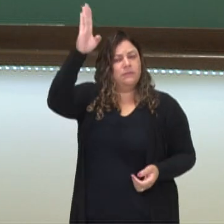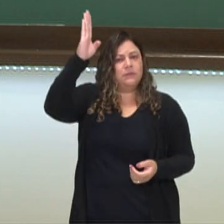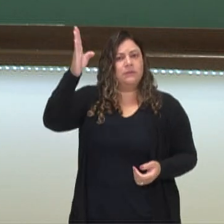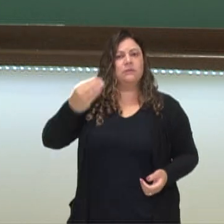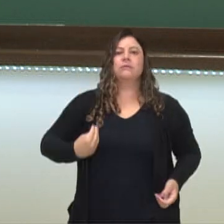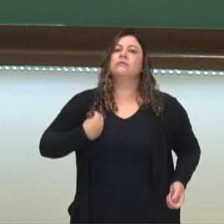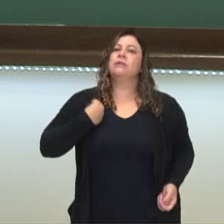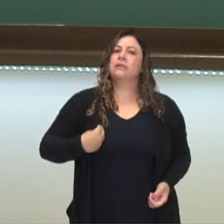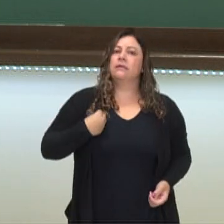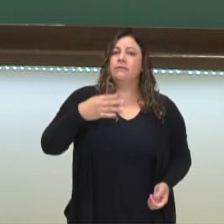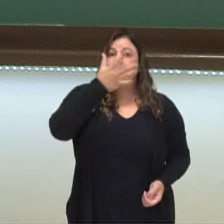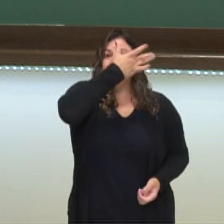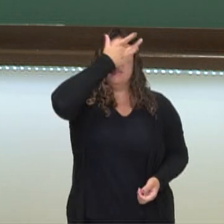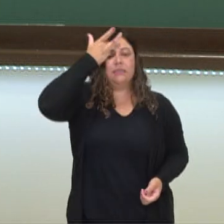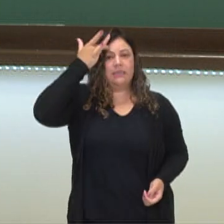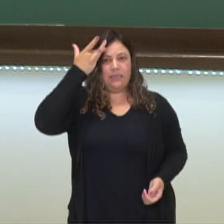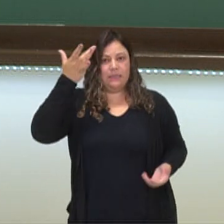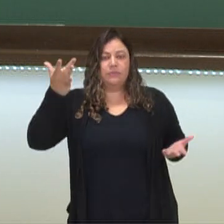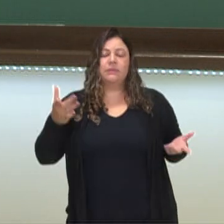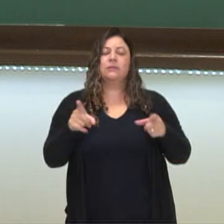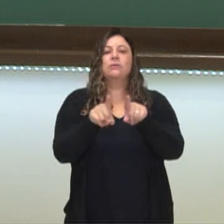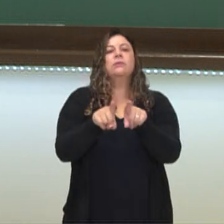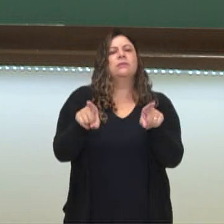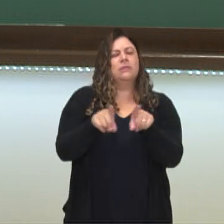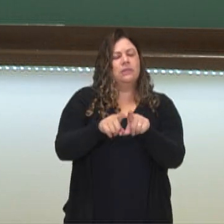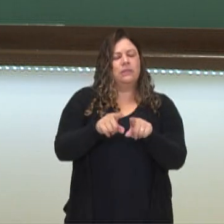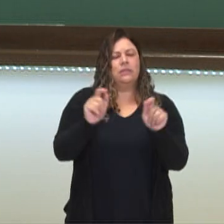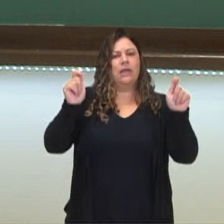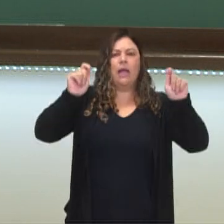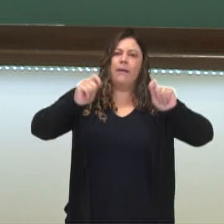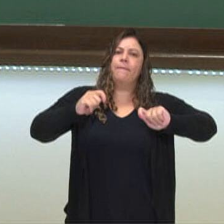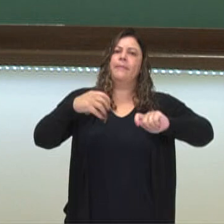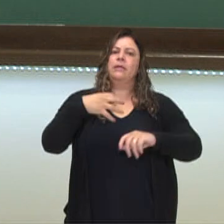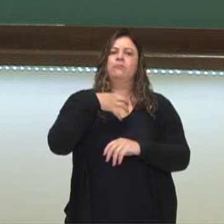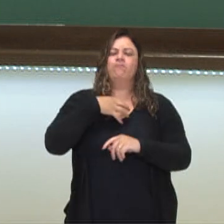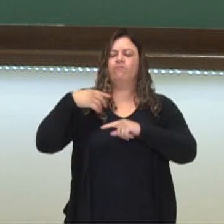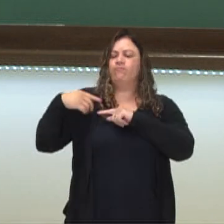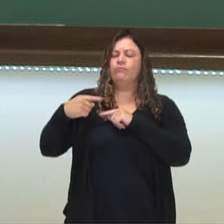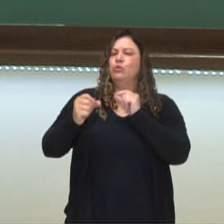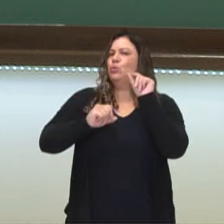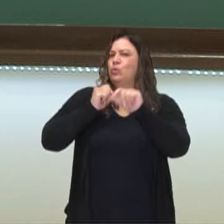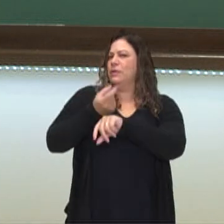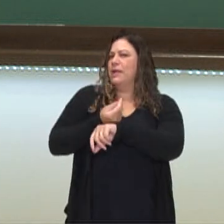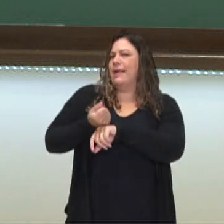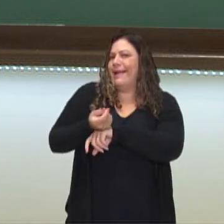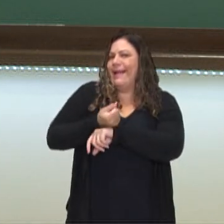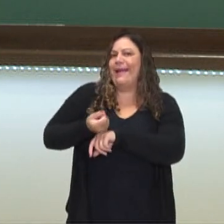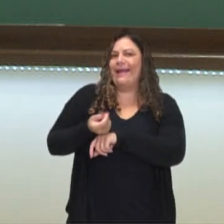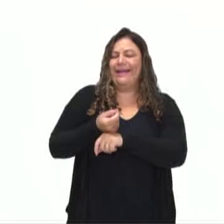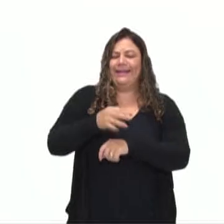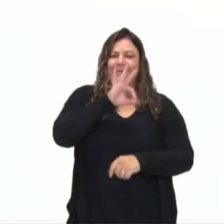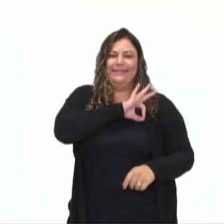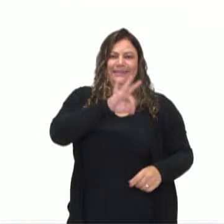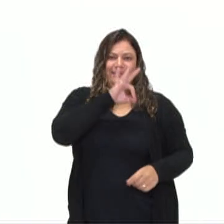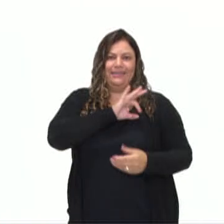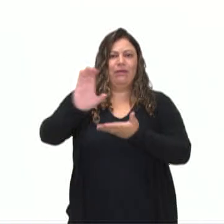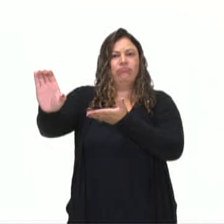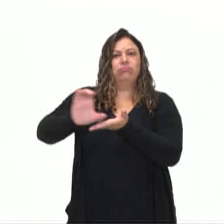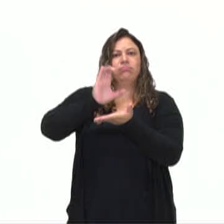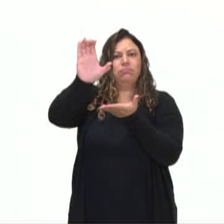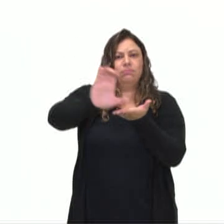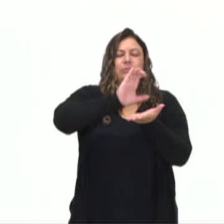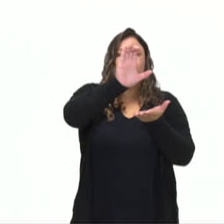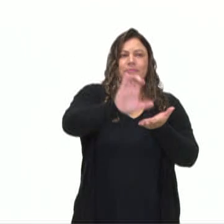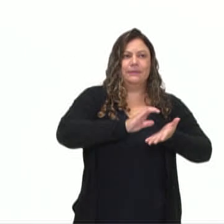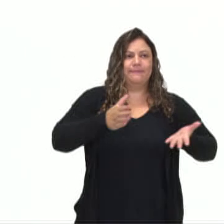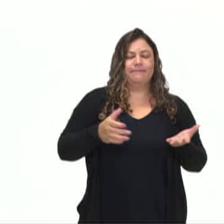vida das pessoas e também na forma com que elas têm a sua geração de renda. Seguindo aqui, ó, nós vamos conhecer